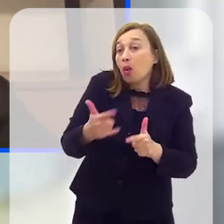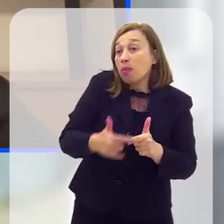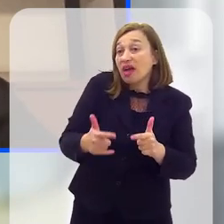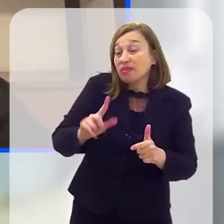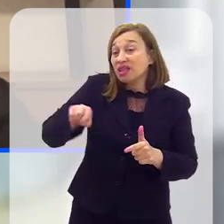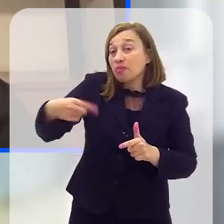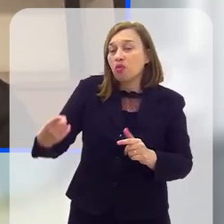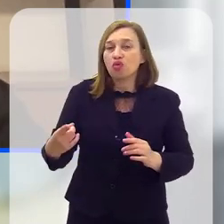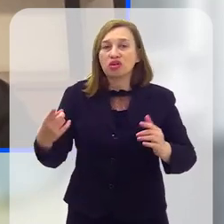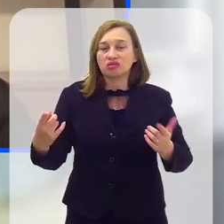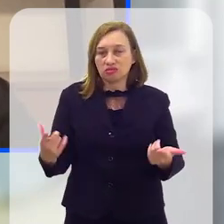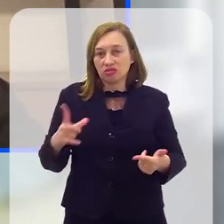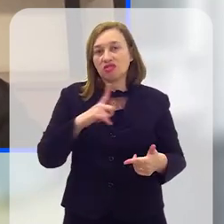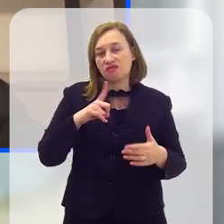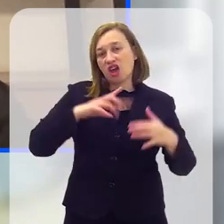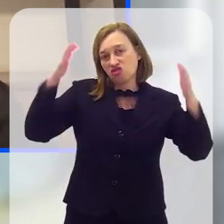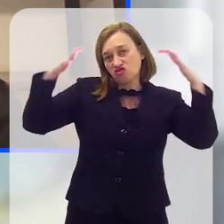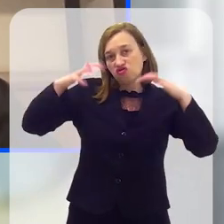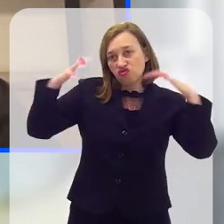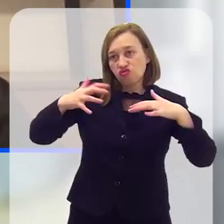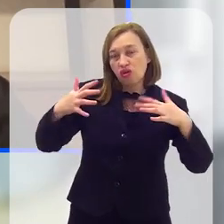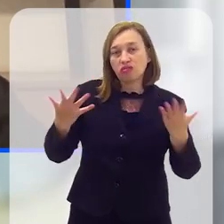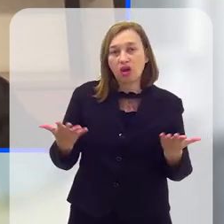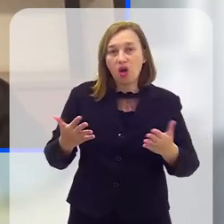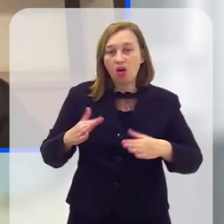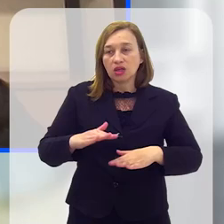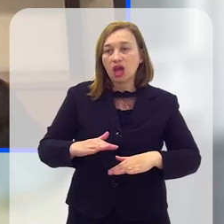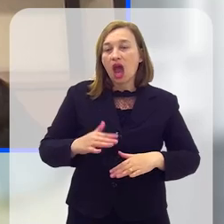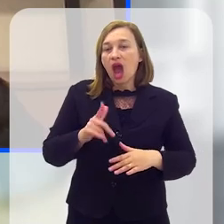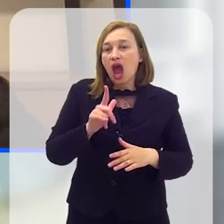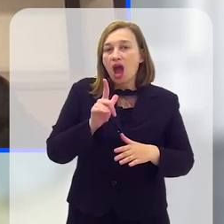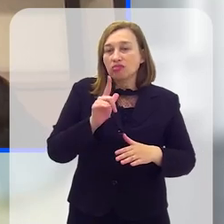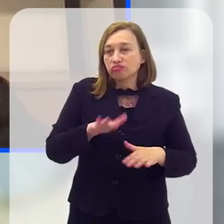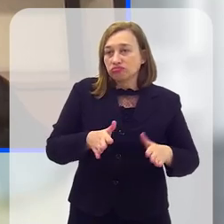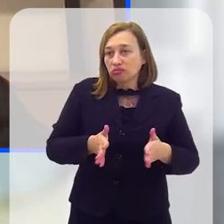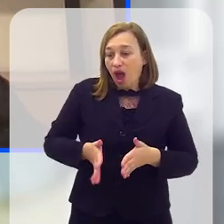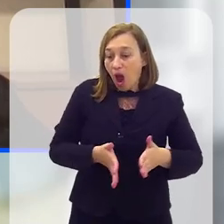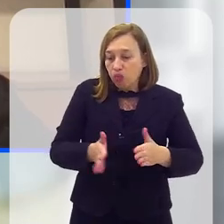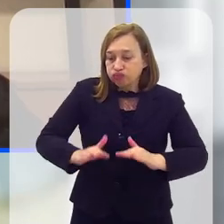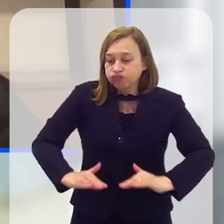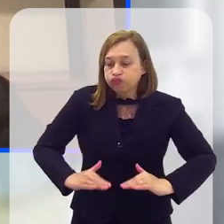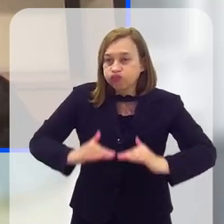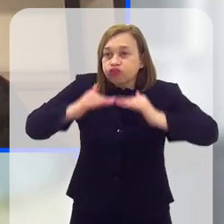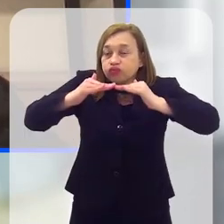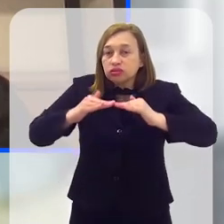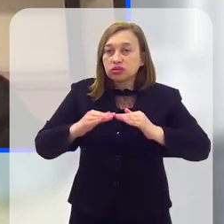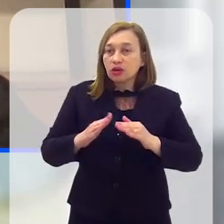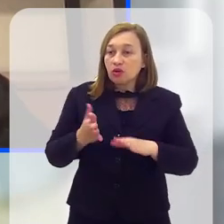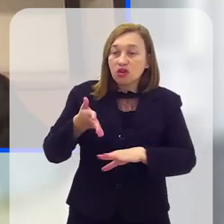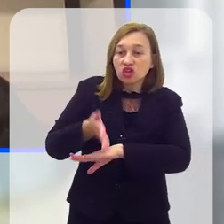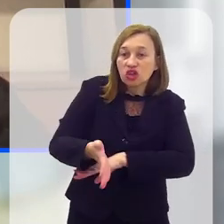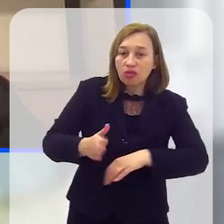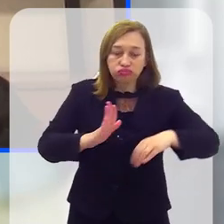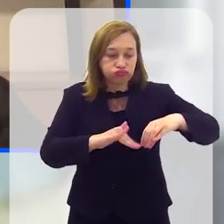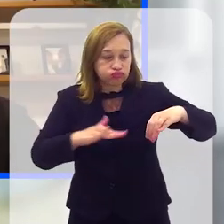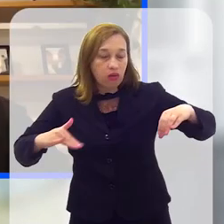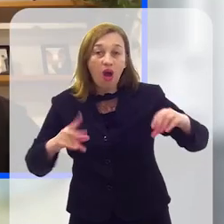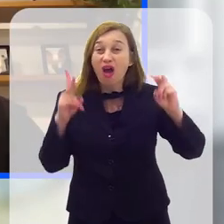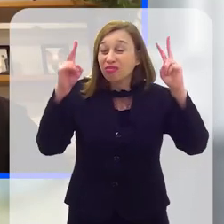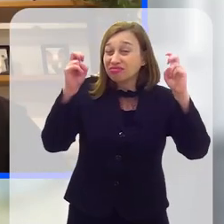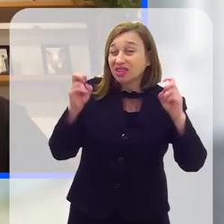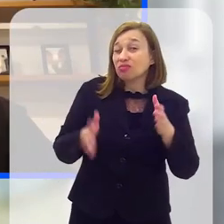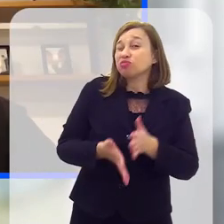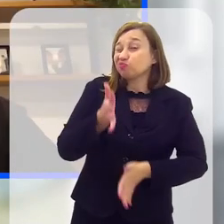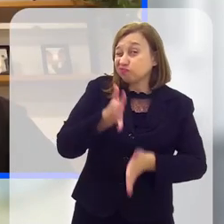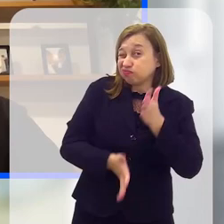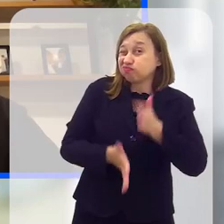entupimentos, fazendo com que as ruas fiquem alagadas e que esse lixo depois vai acabar aqui na Baía de Guanabara. É um